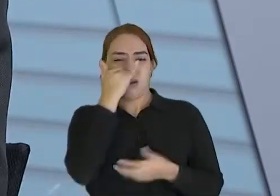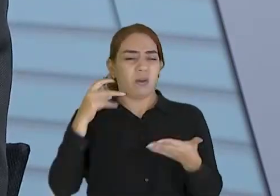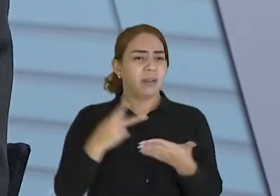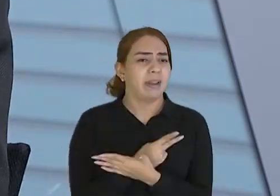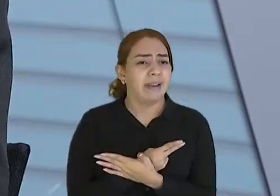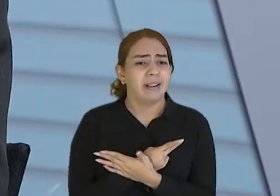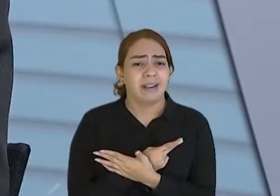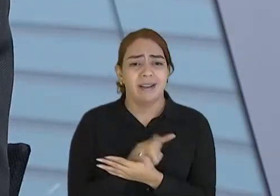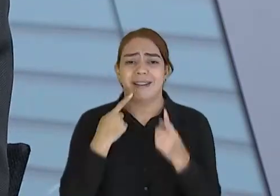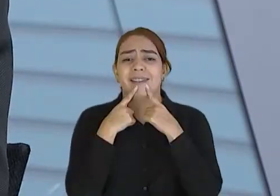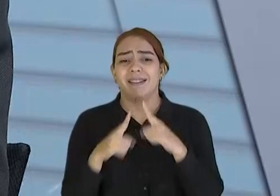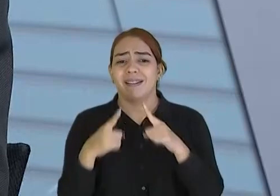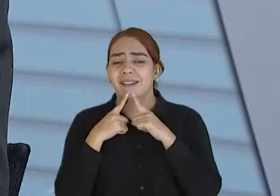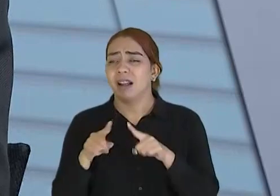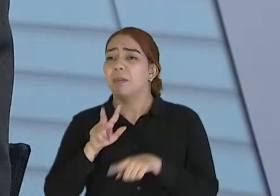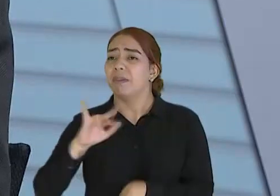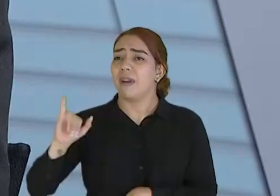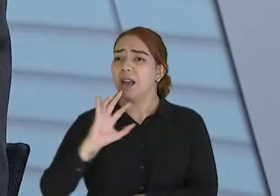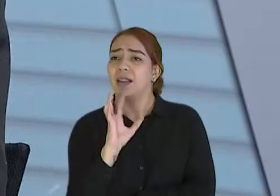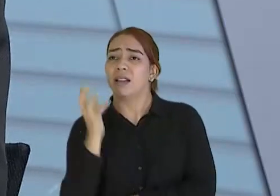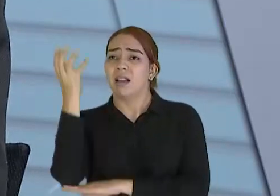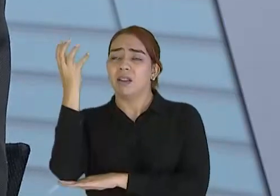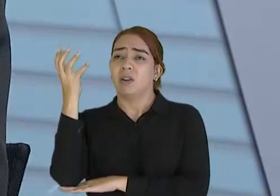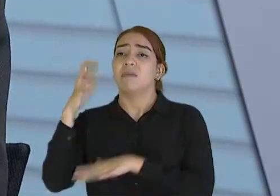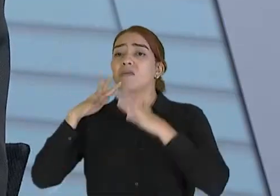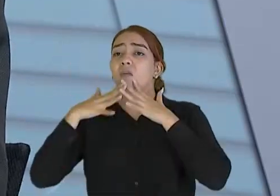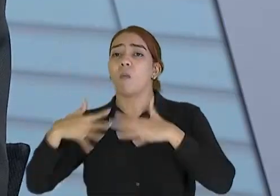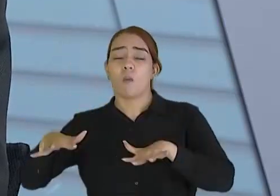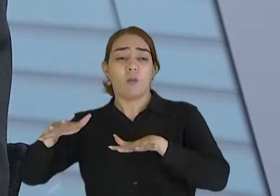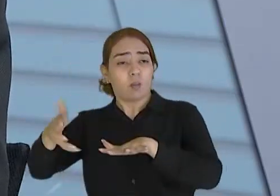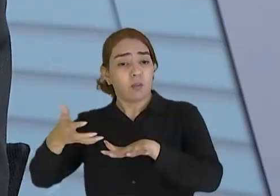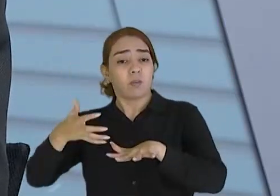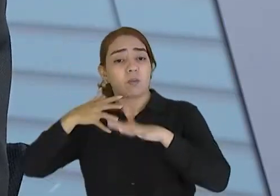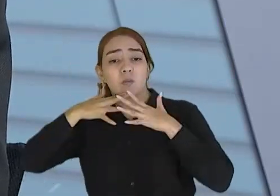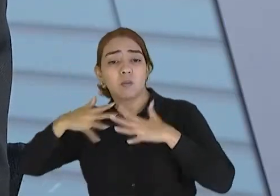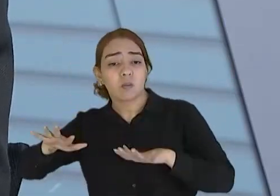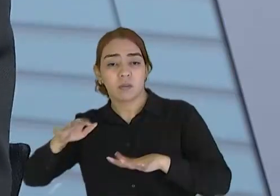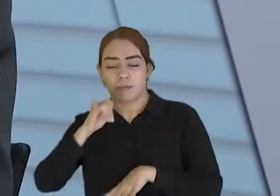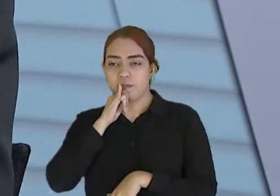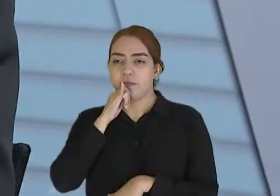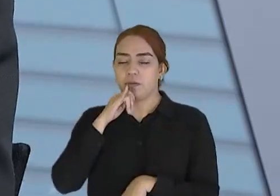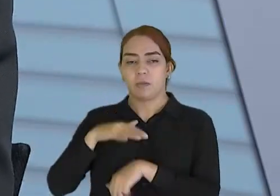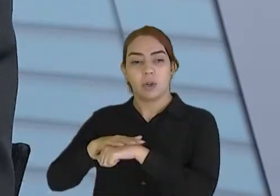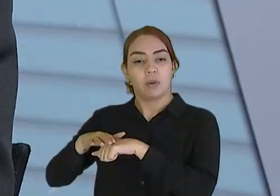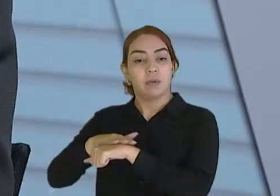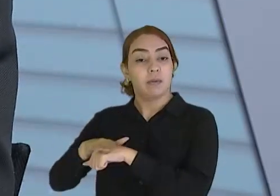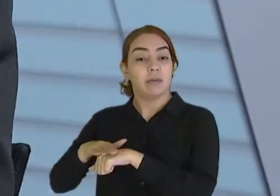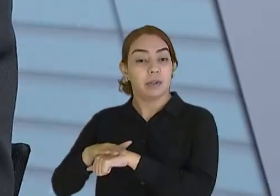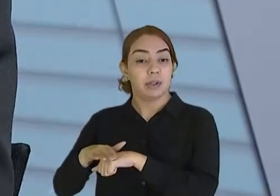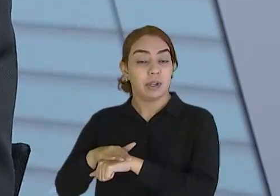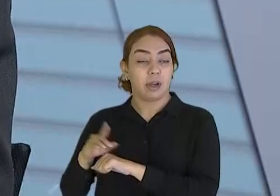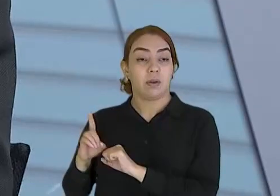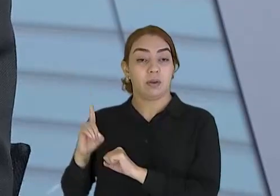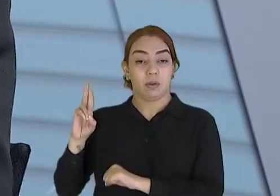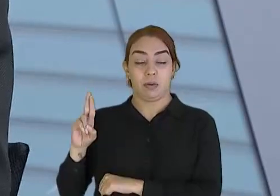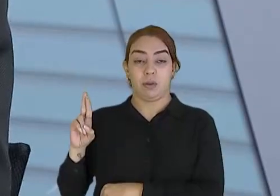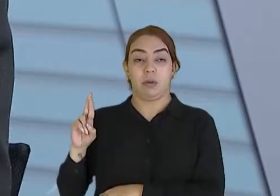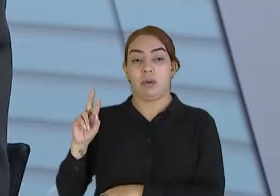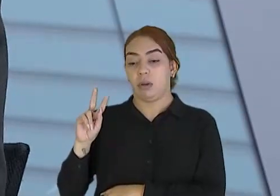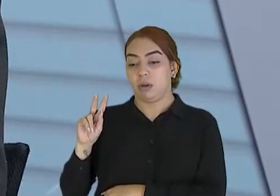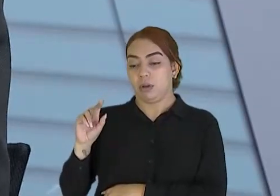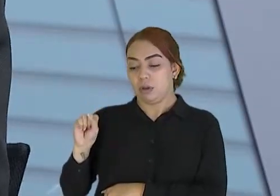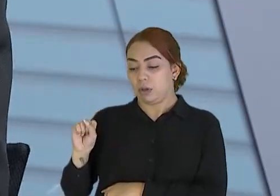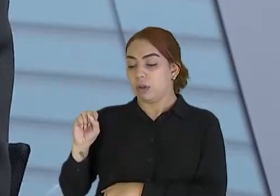natureza ela busca o seu curso. Eu falei aqui, até com a doutora Sheila Pitombeira, sim, que é uma das palestrantes do evento, sim, ela esteve